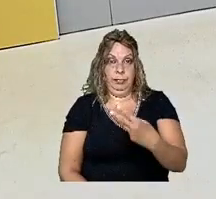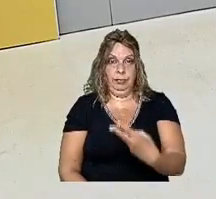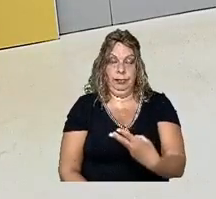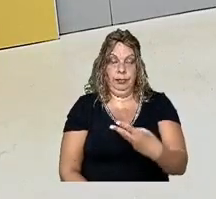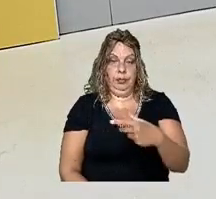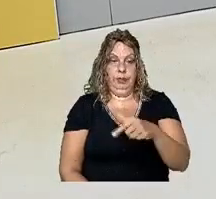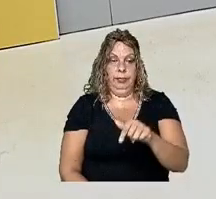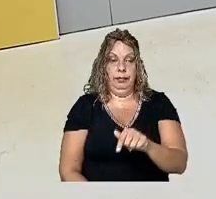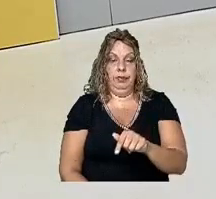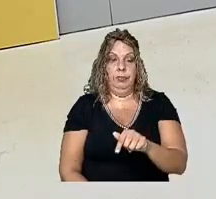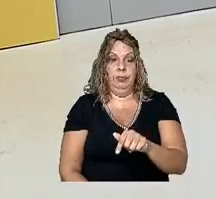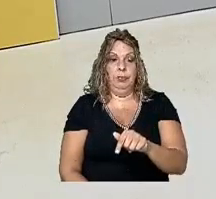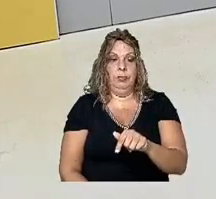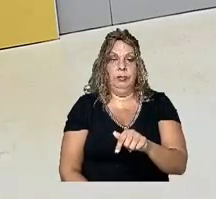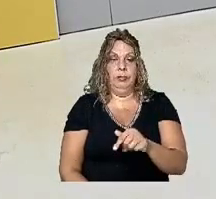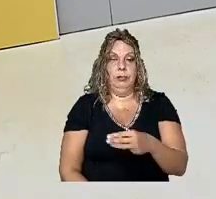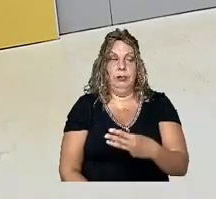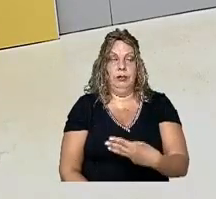37.